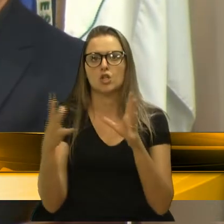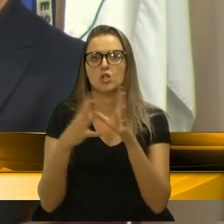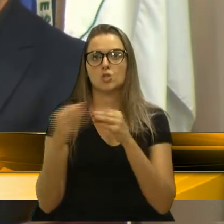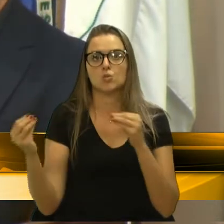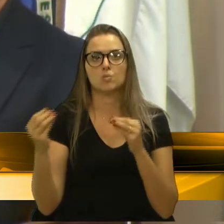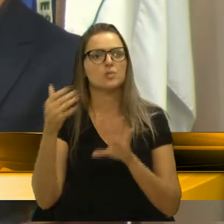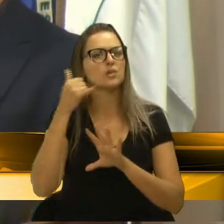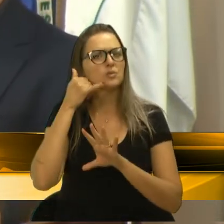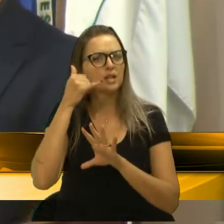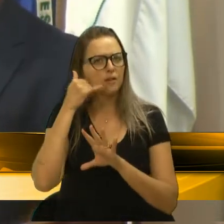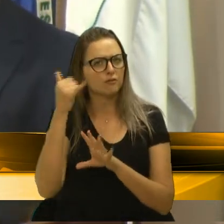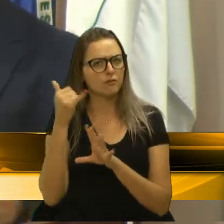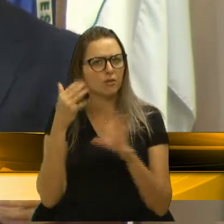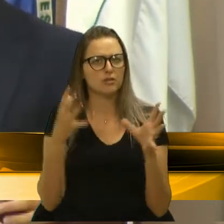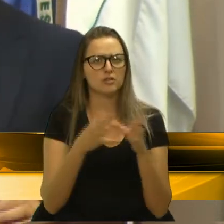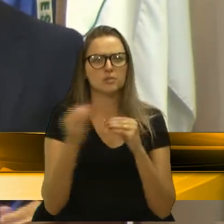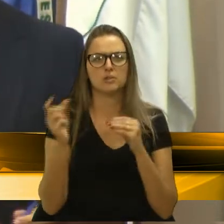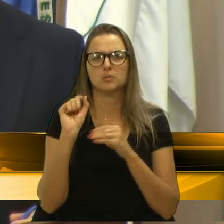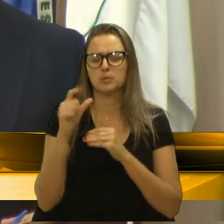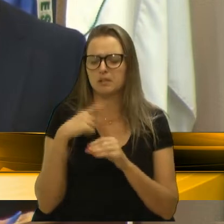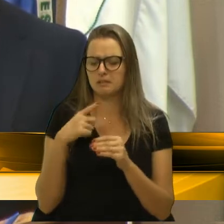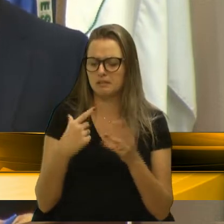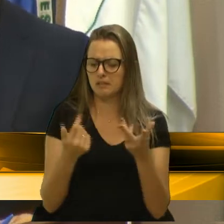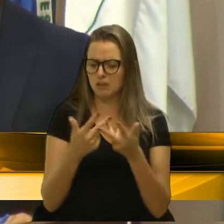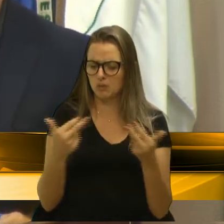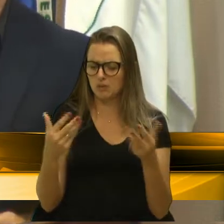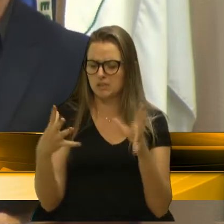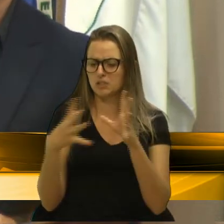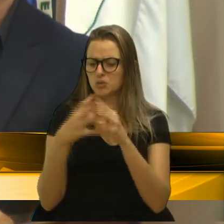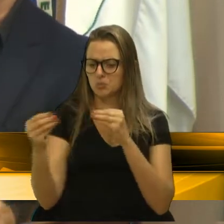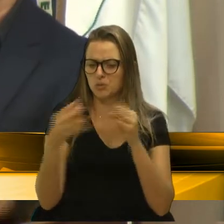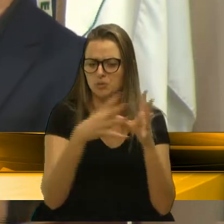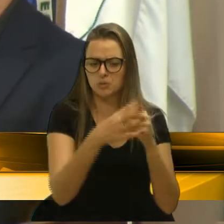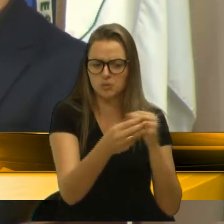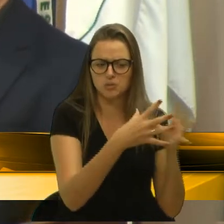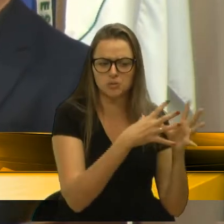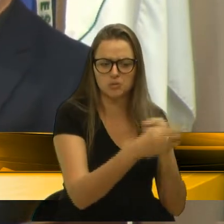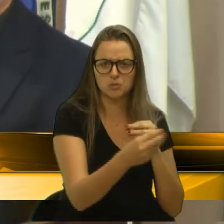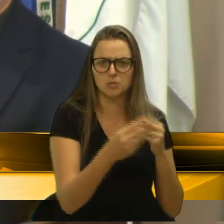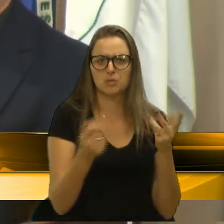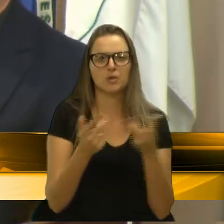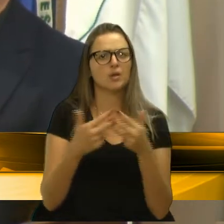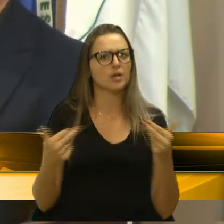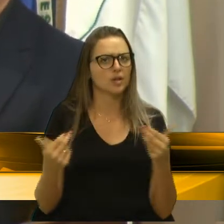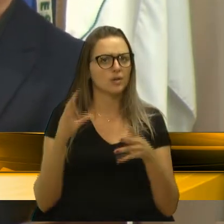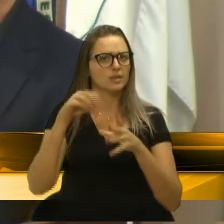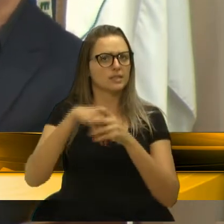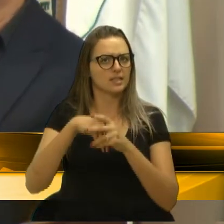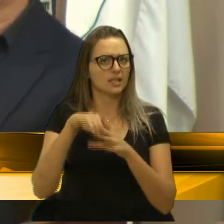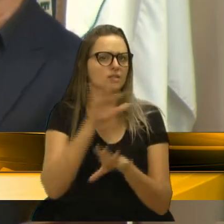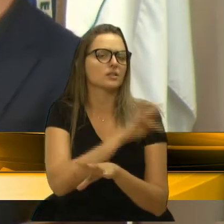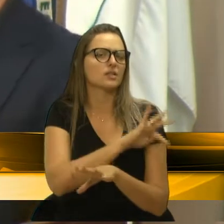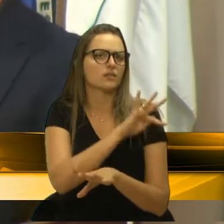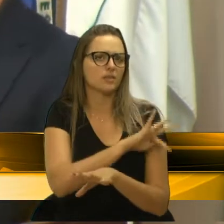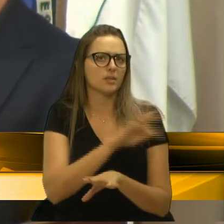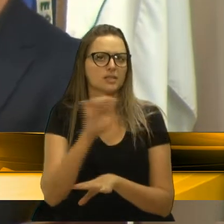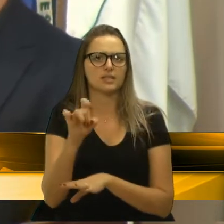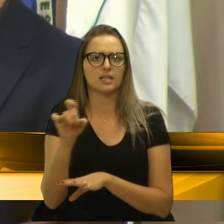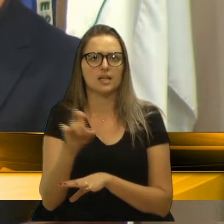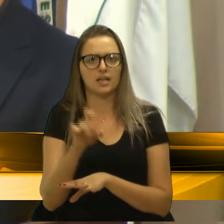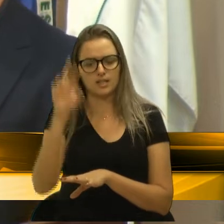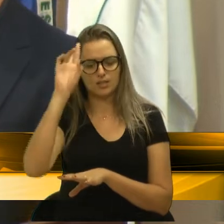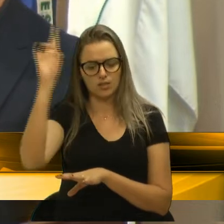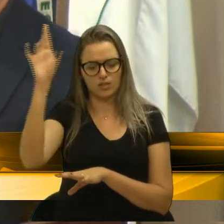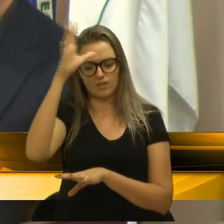telefone celular. Olha, o que tem de coisas que sumiram daquela farmácia, uma péssima gestão da ex-diretora. Ele esquecia de apurar